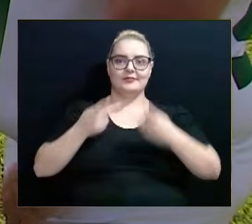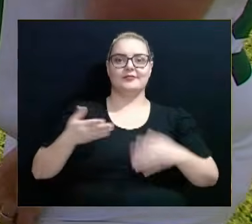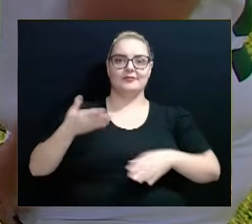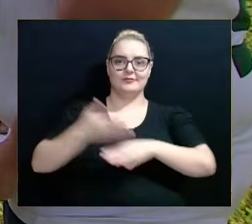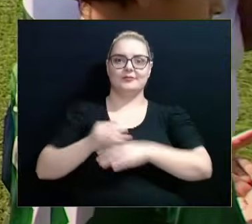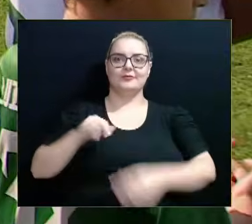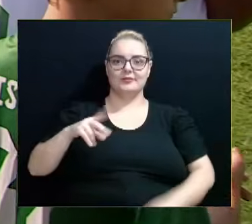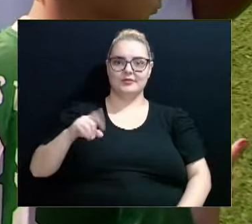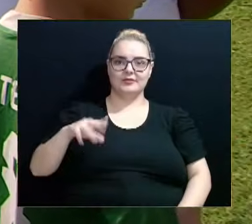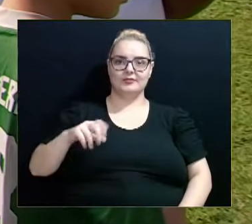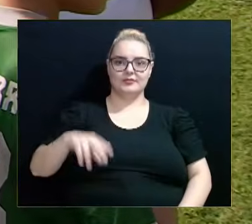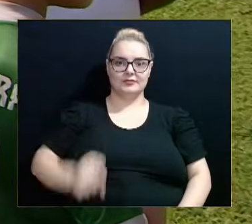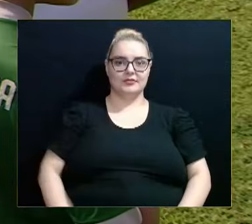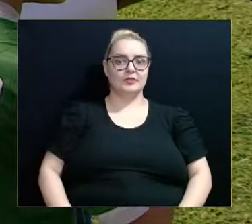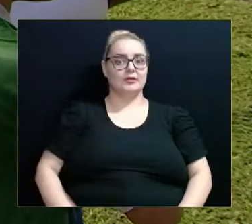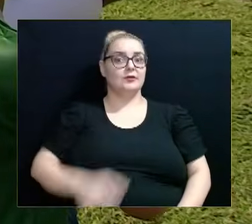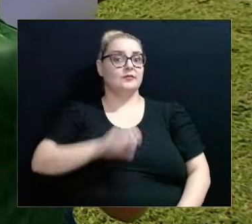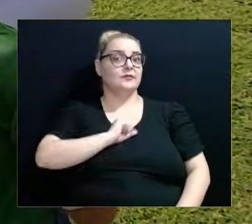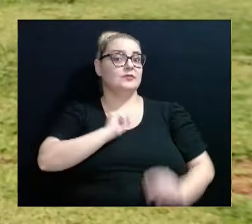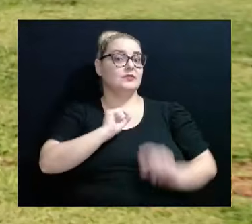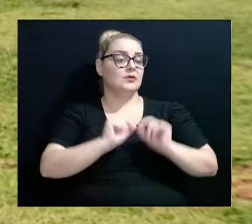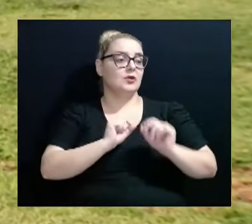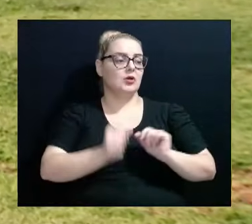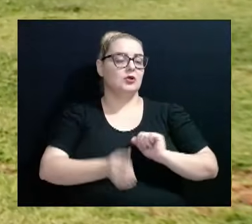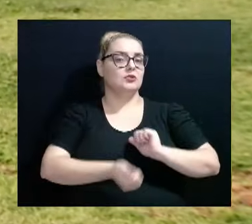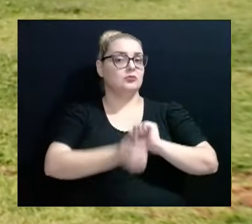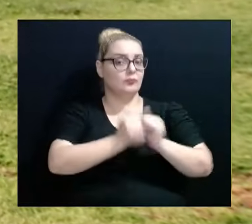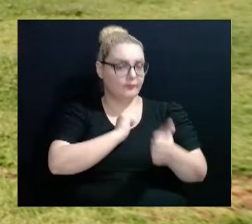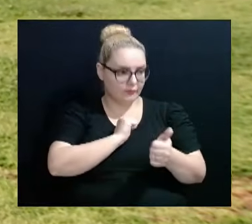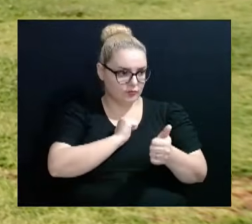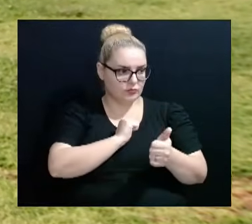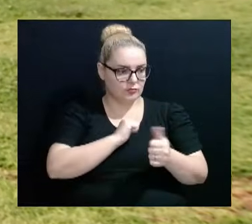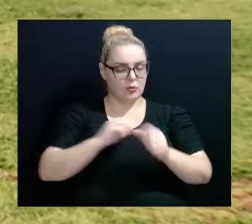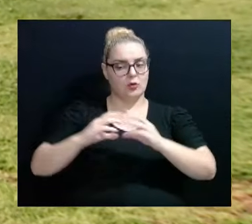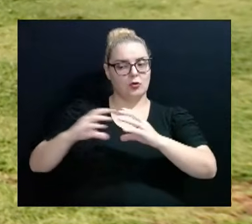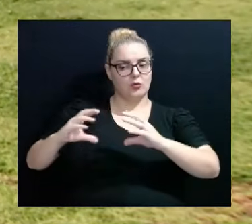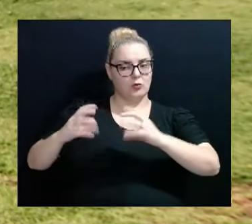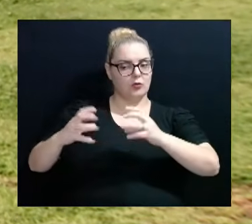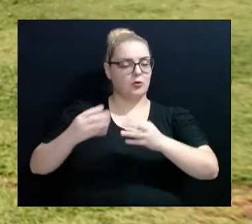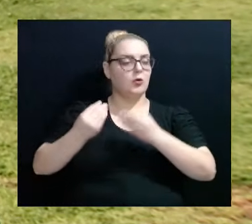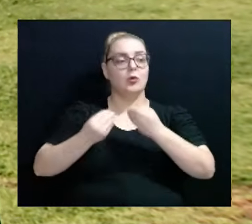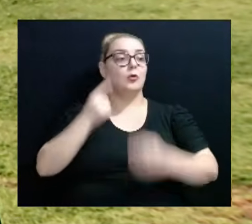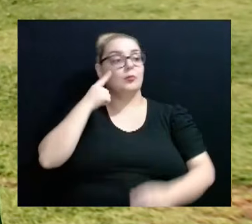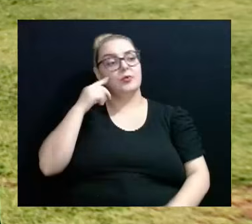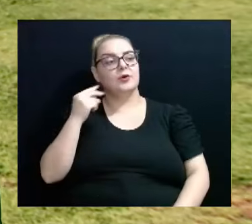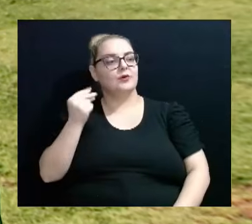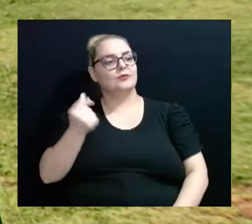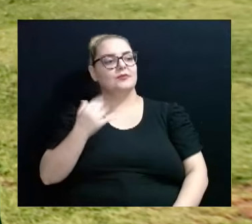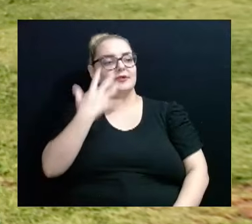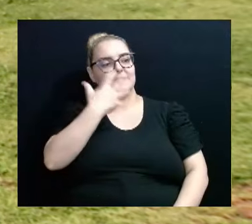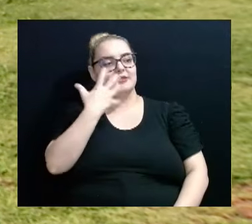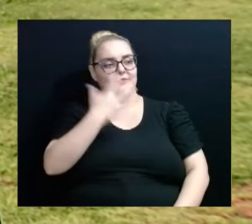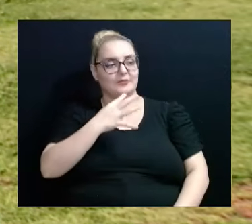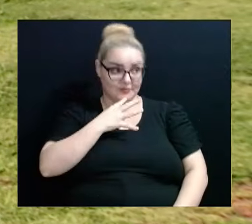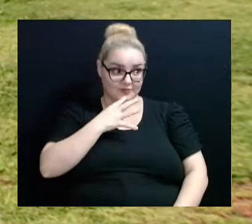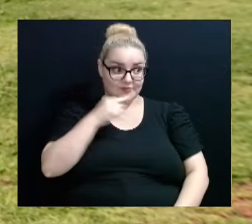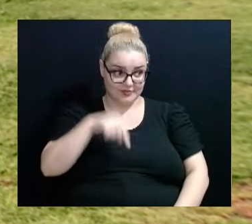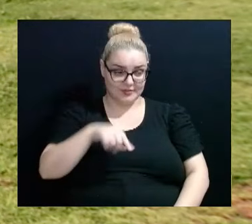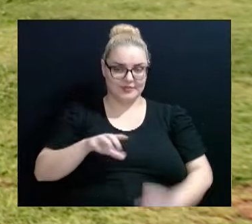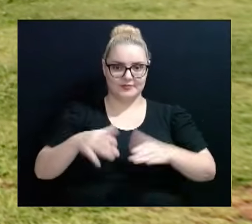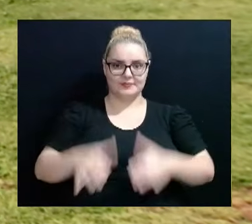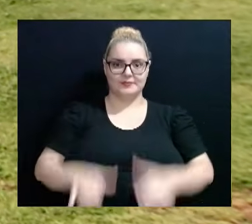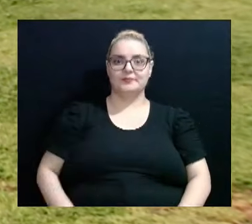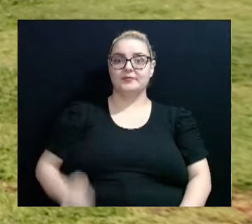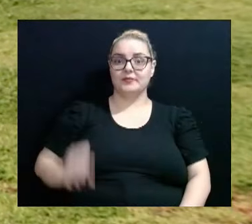toda a família passou a fazer parte do Indians. E por que você gosta mais do futebol americano do que do futebol mesmo? Como é que surgiu aí